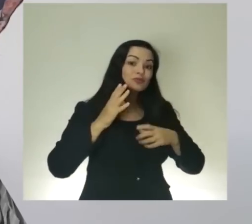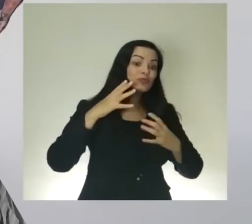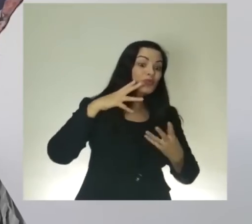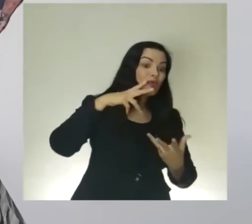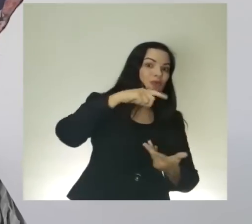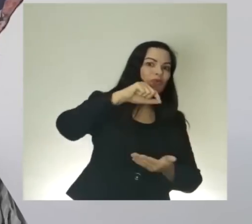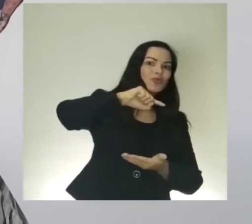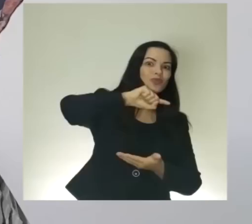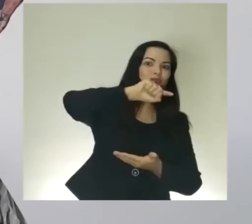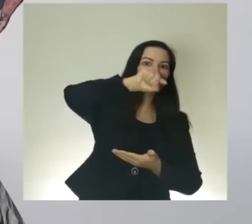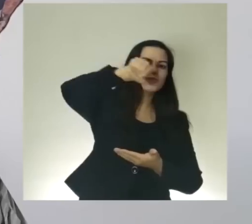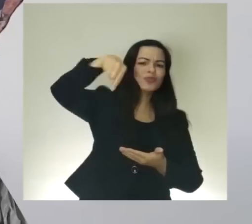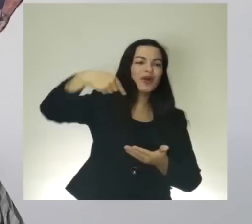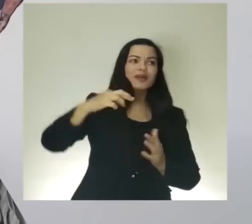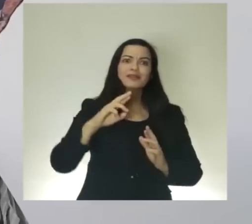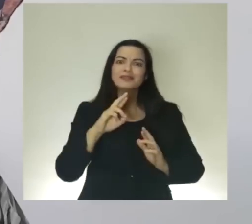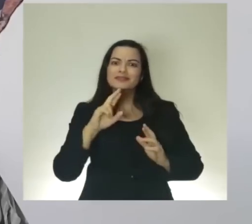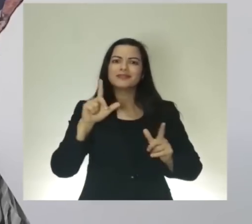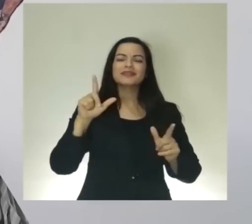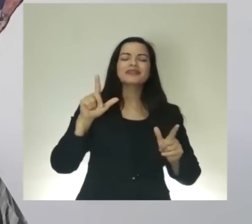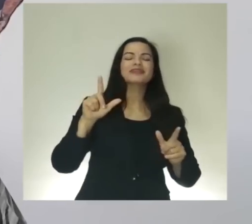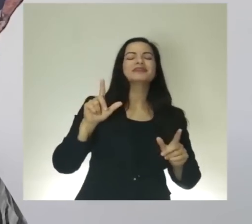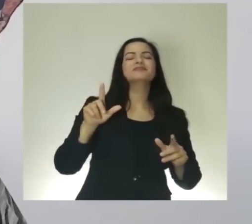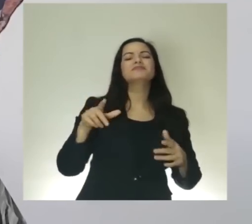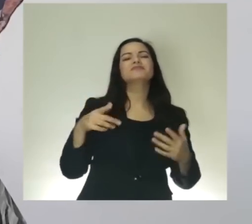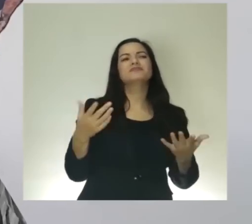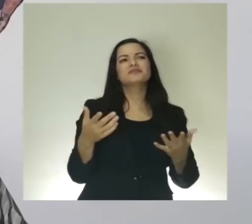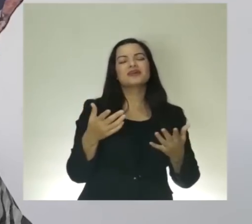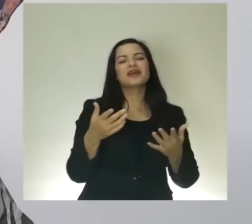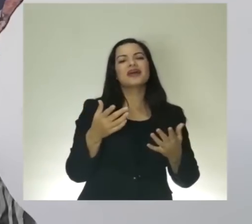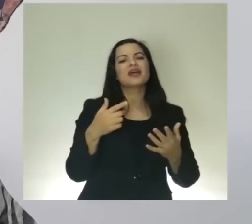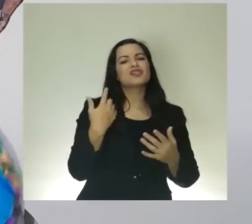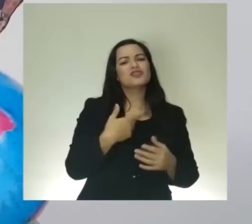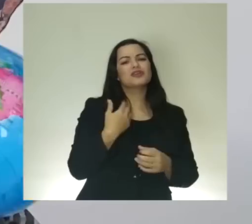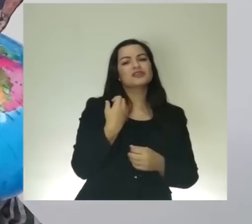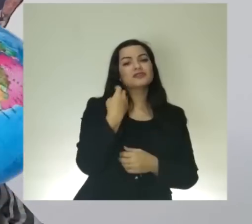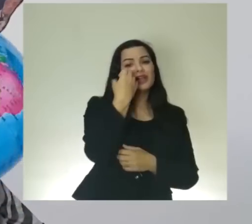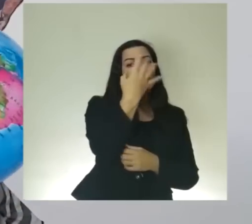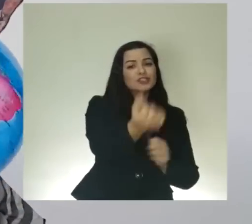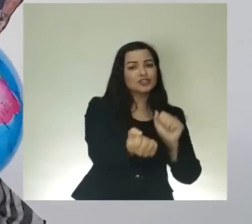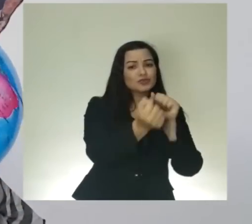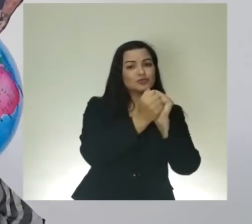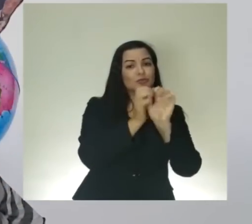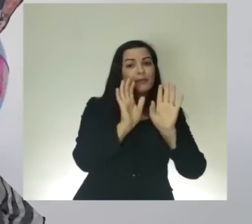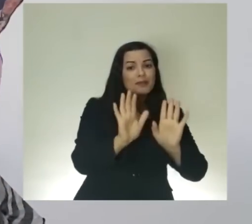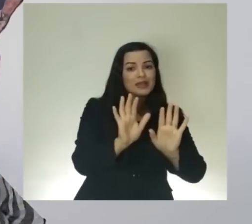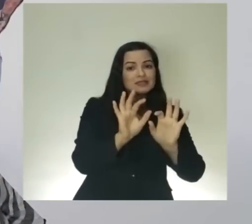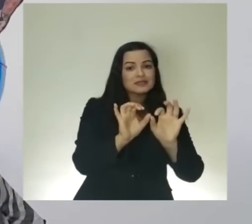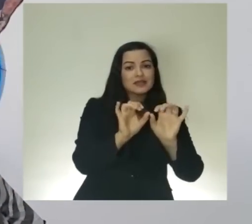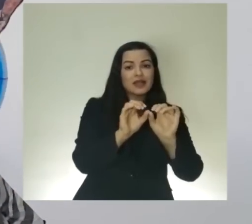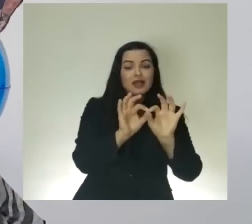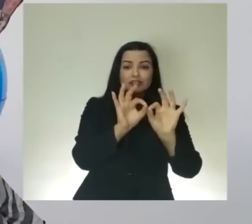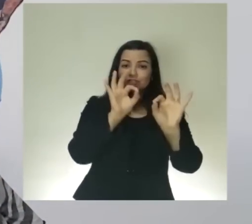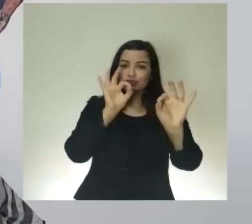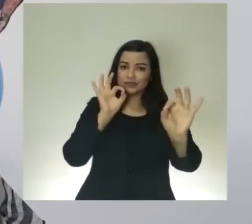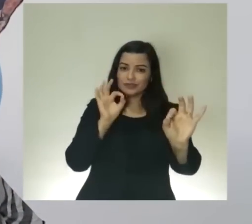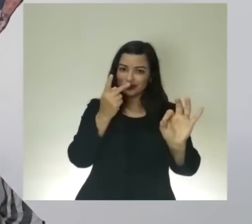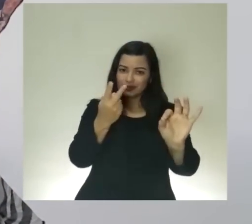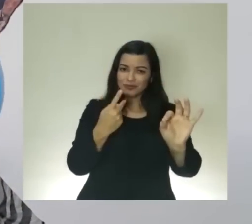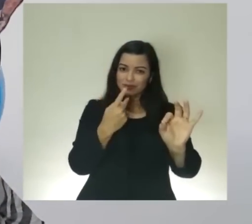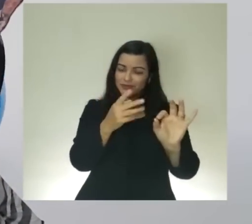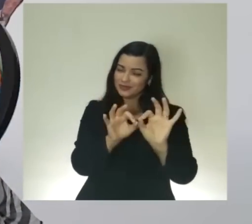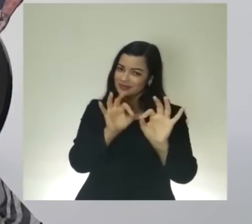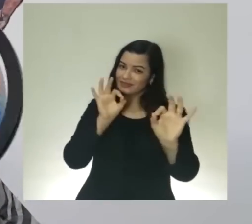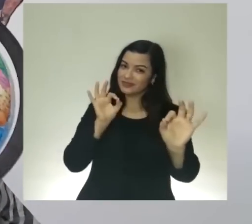pouquinho diferente, né? Uma viagem mais à distância, mas eu trouxe aqui o meu mini globo, que